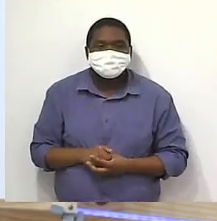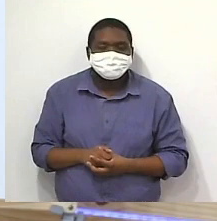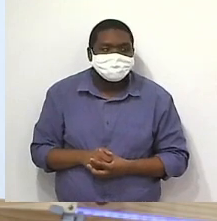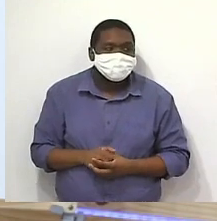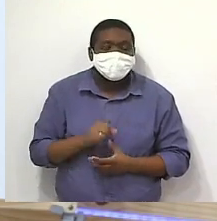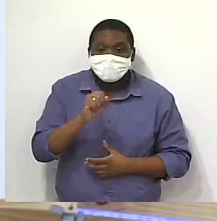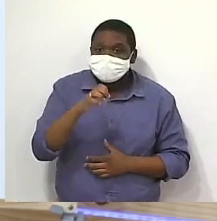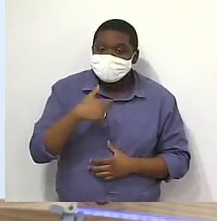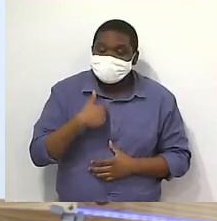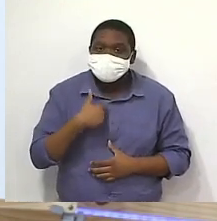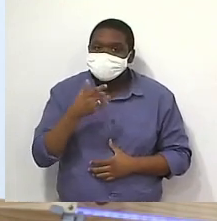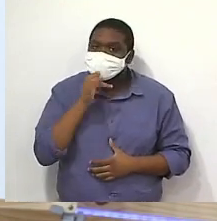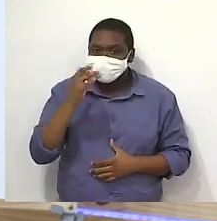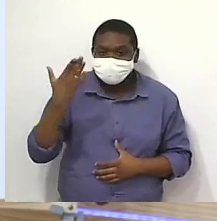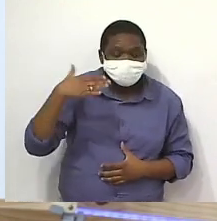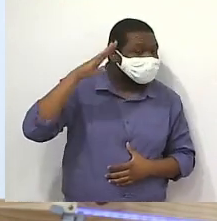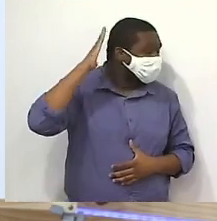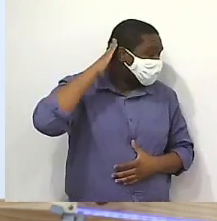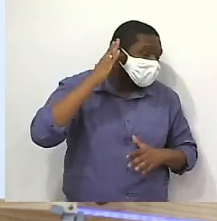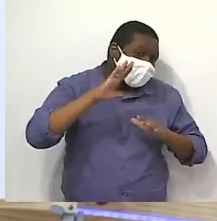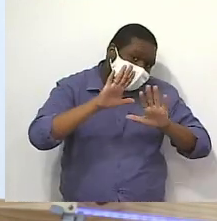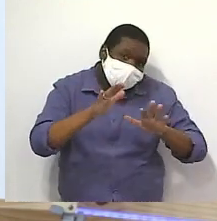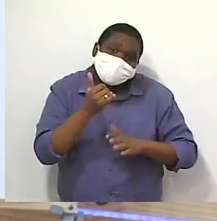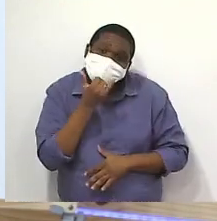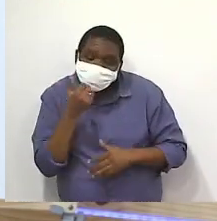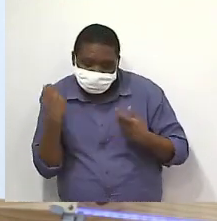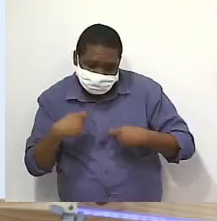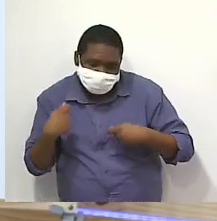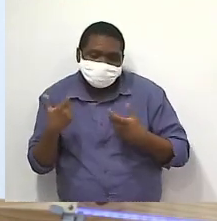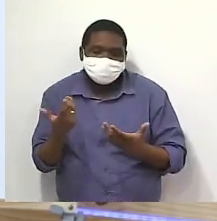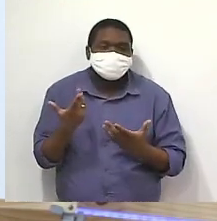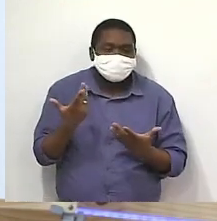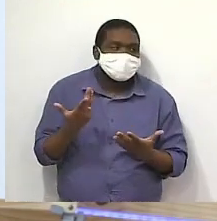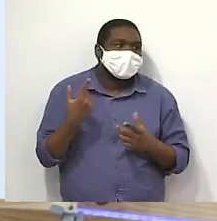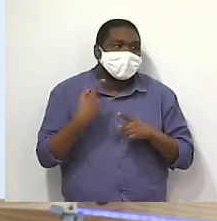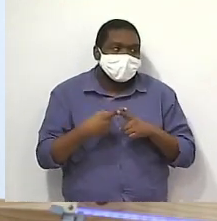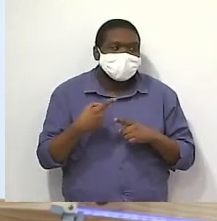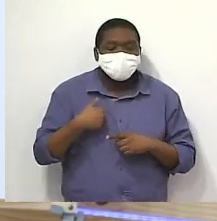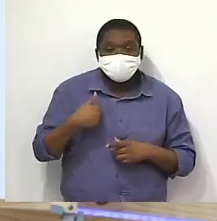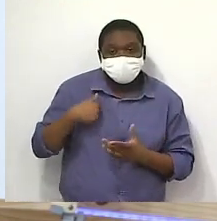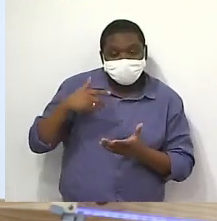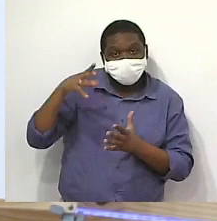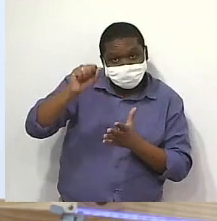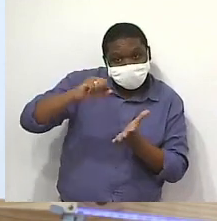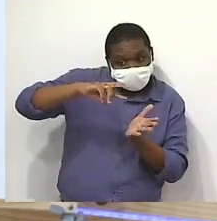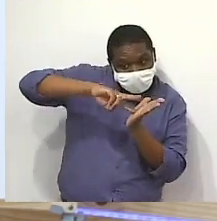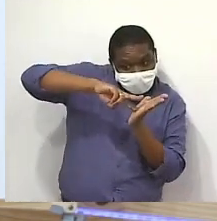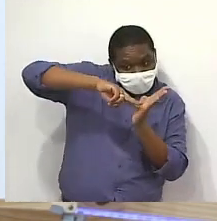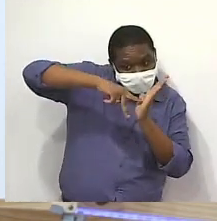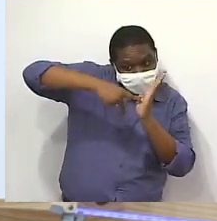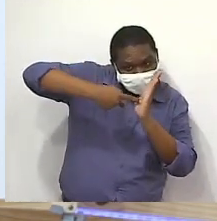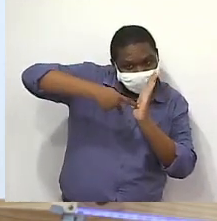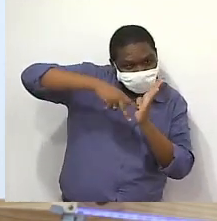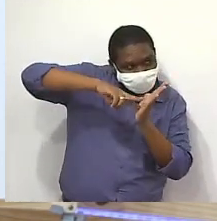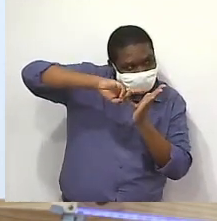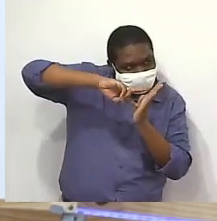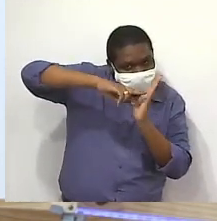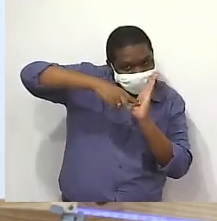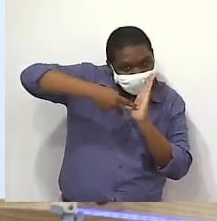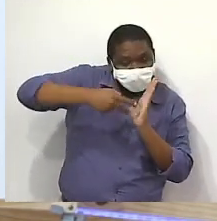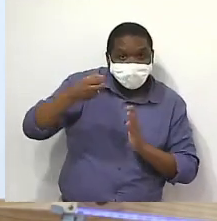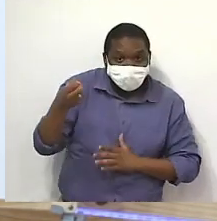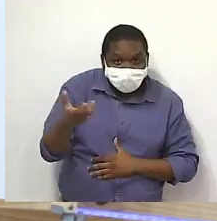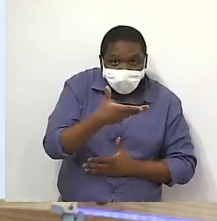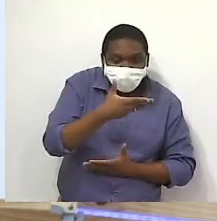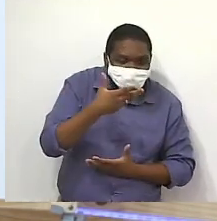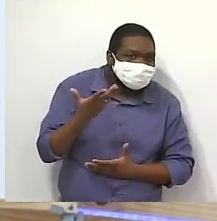ficar de costa, desculpa, tá? Mas é a necessidade. Tô aqui com o meu compasso, compassinho novinho, ó, tá vendo? Para